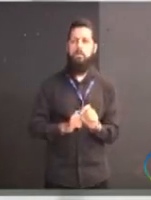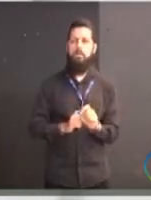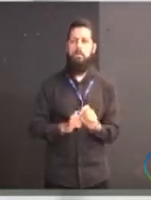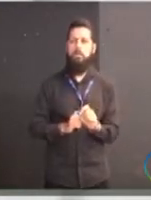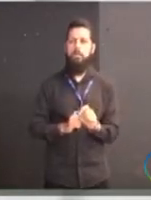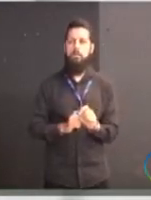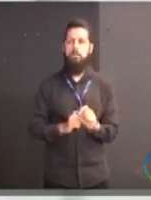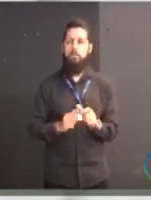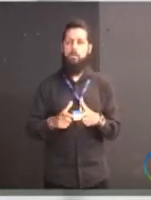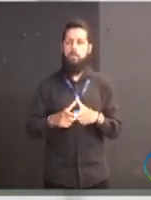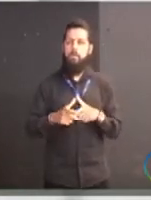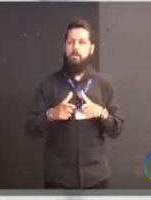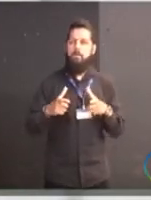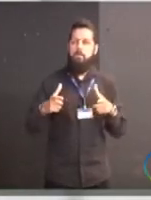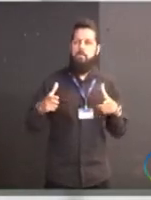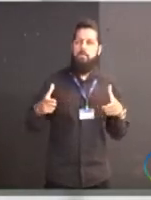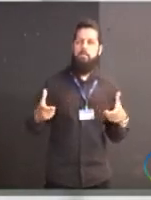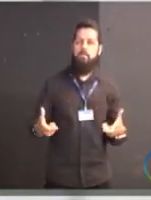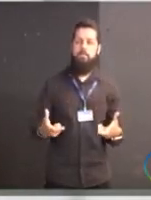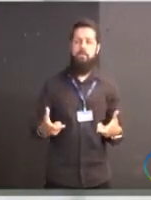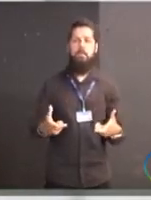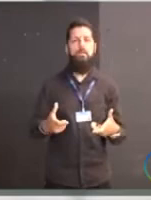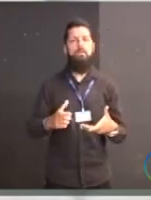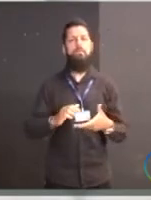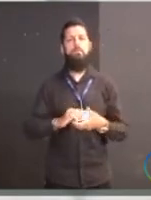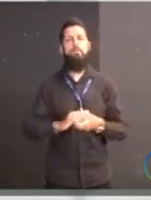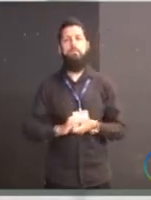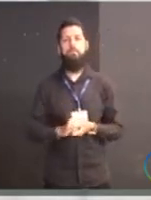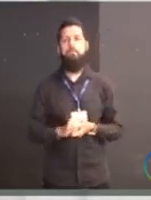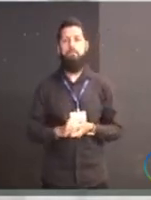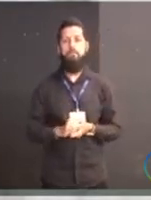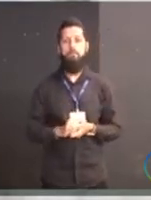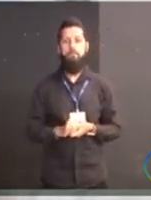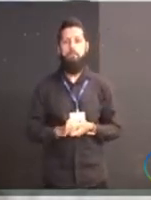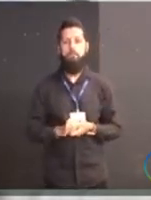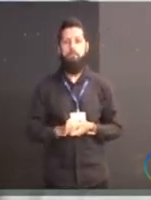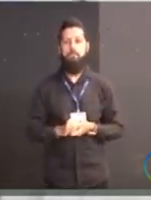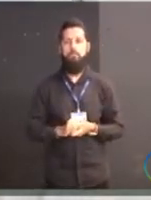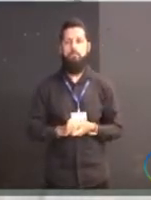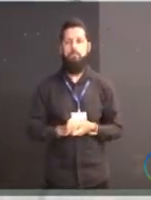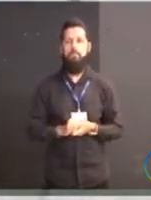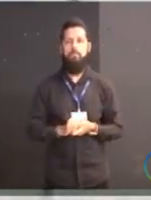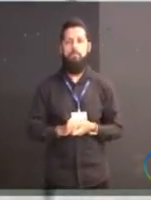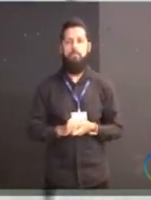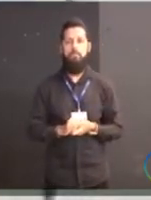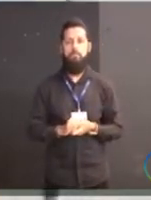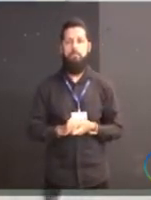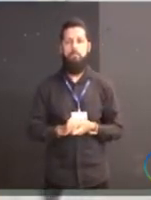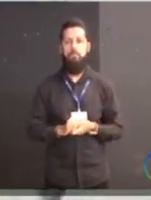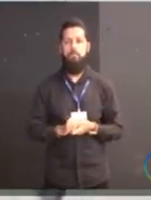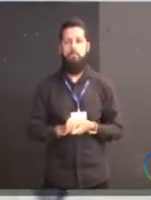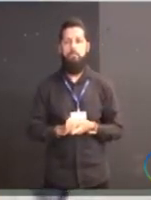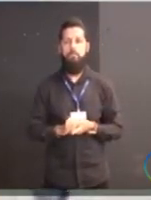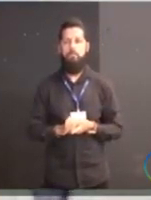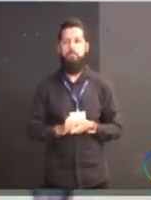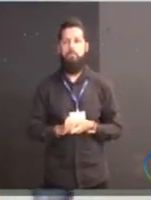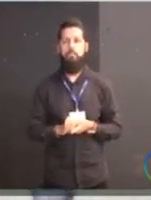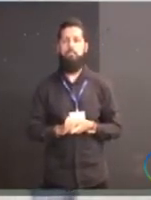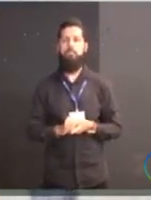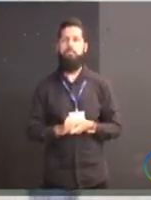grandes museus honrados pela vida de hoje, grandes